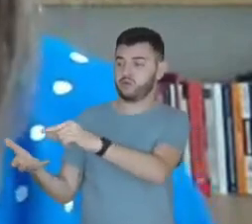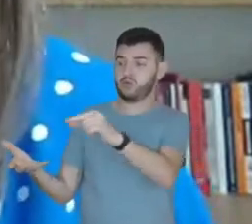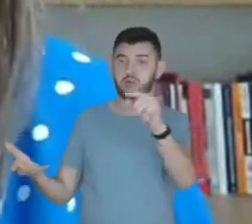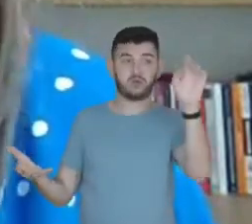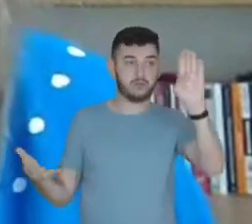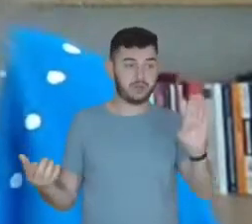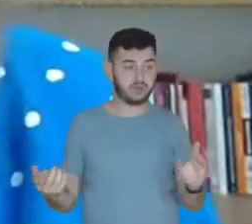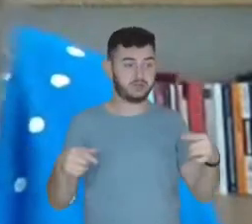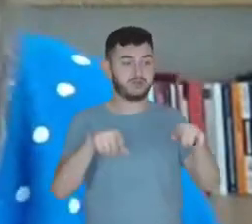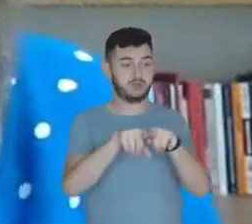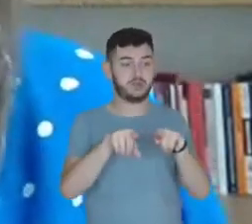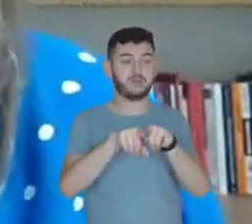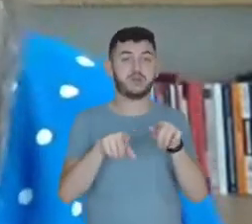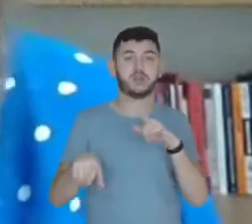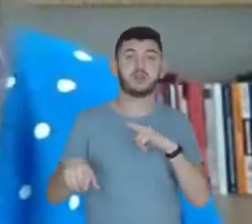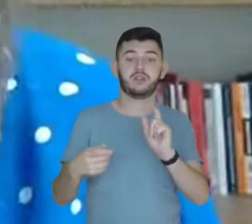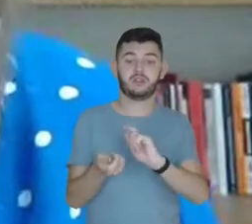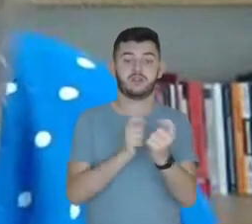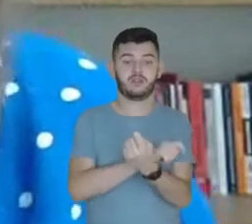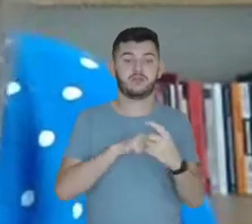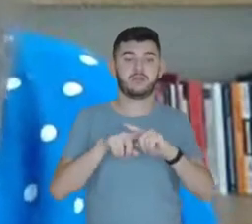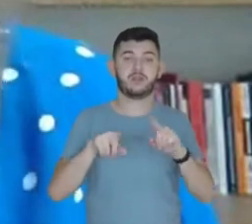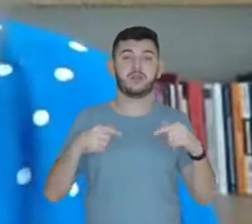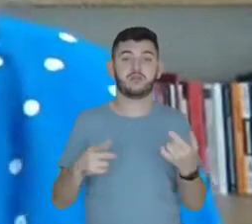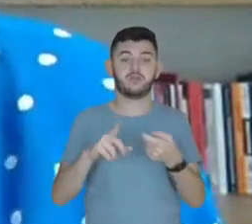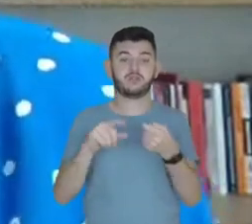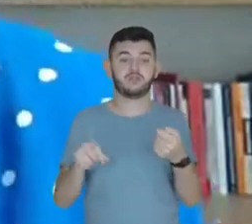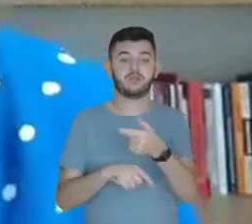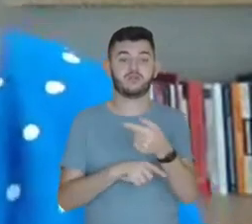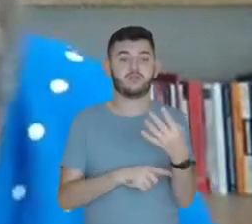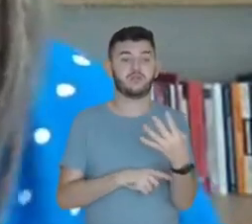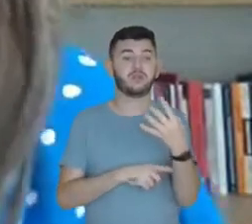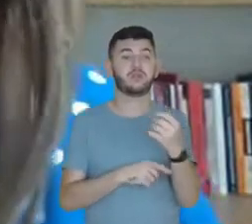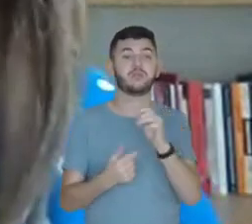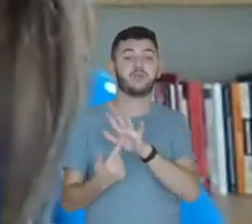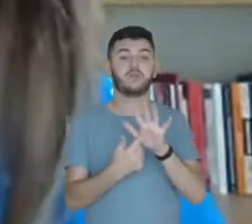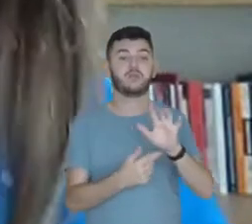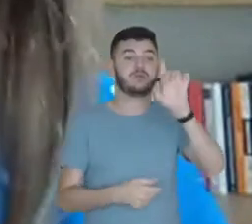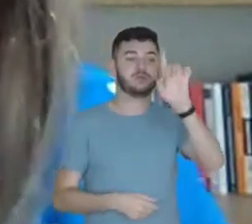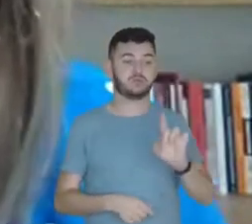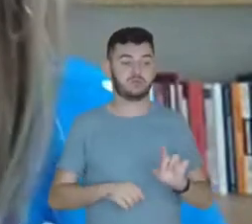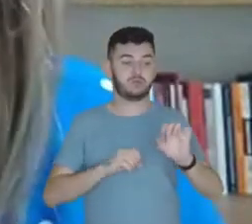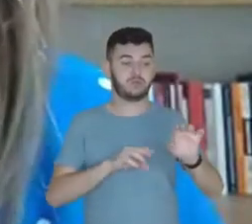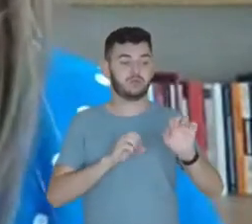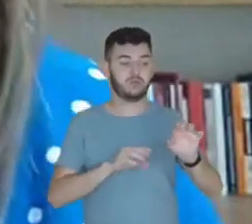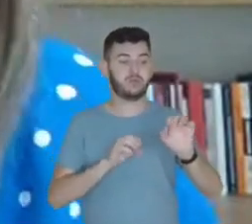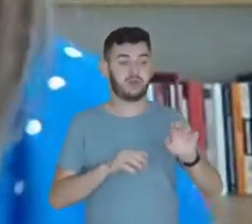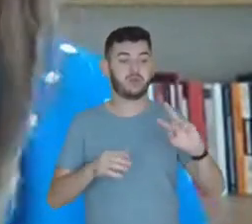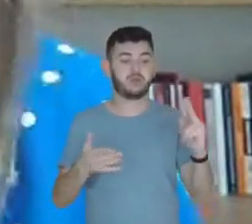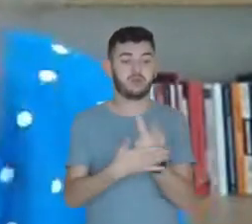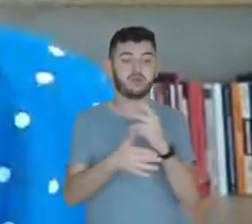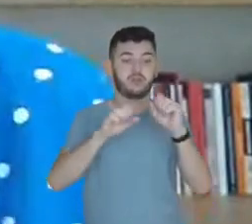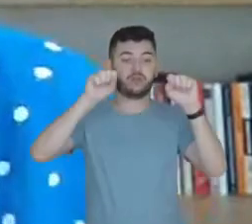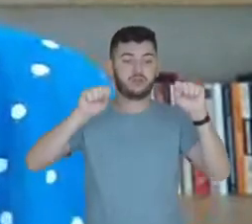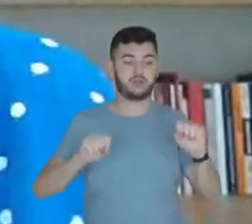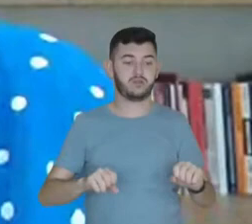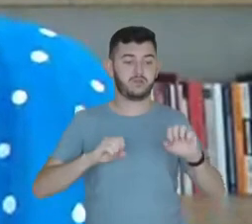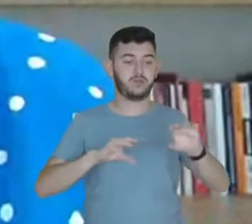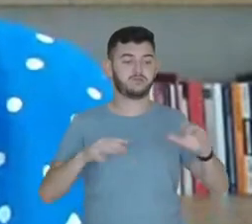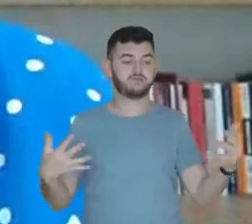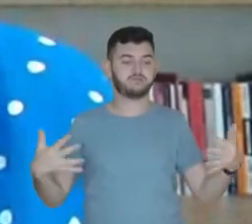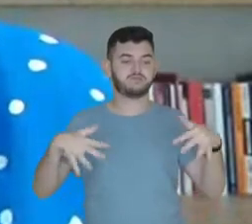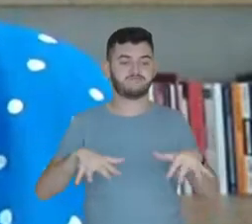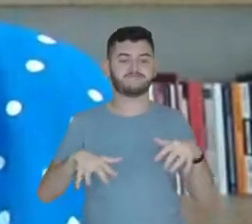artigo 24 da Convenção, o direito à educação se efetiva num sistema educacional inclusivo. Nenhuma pessoa